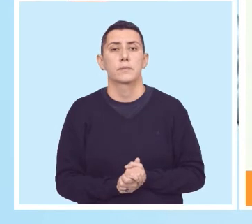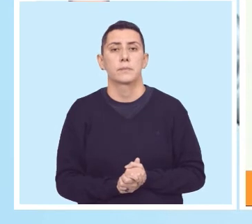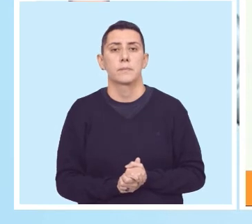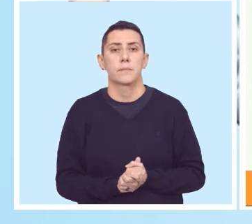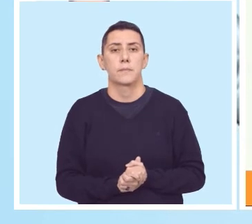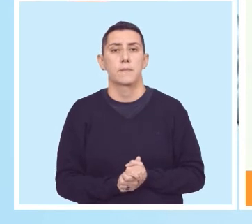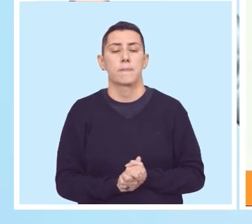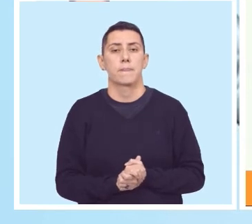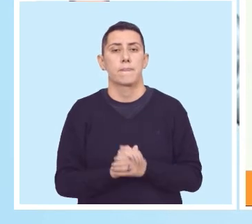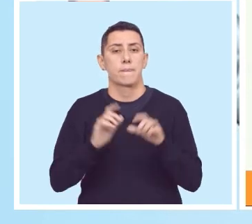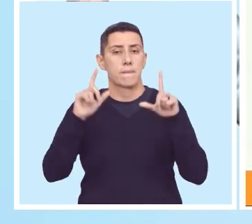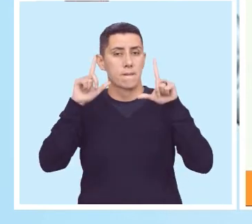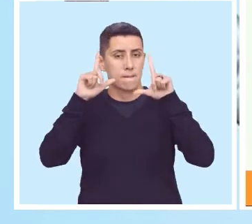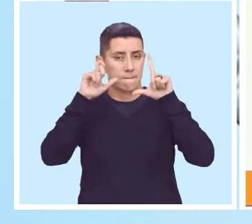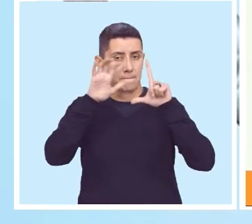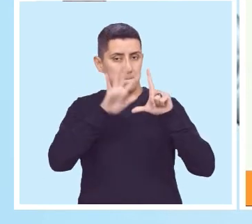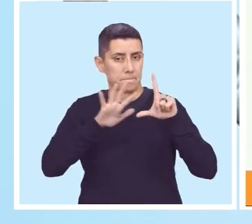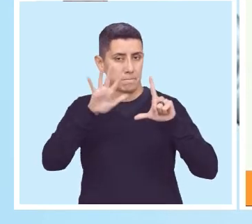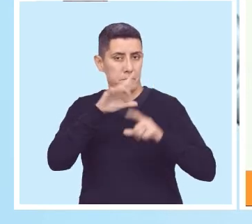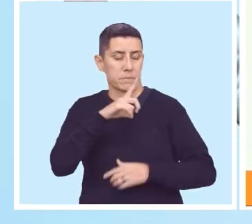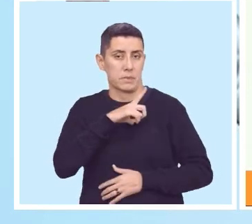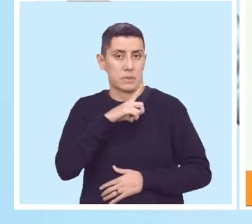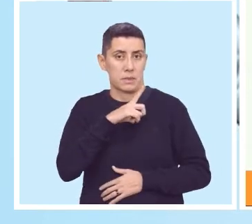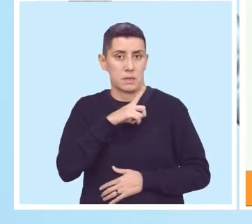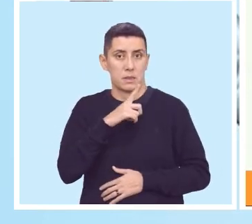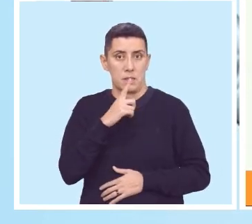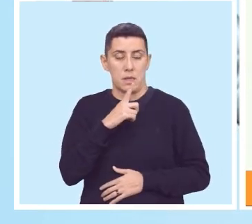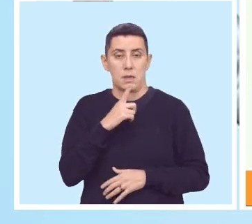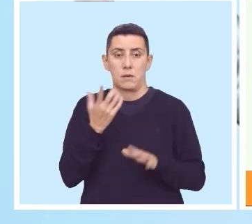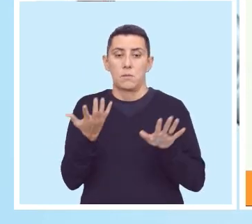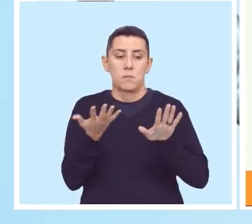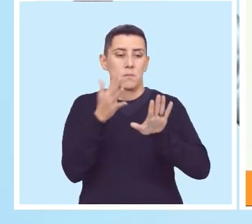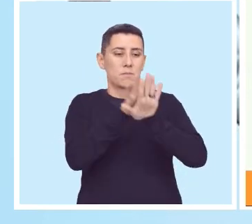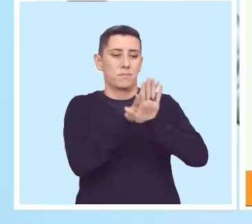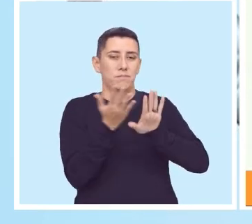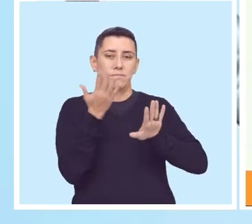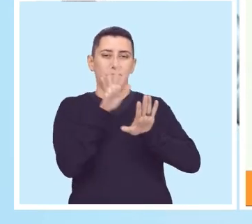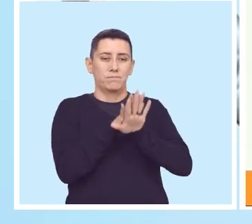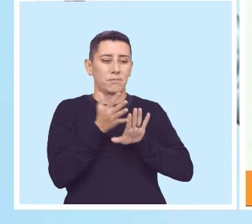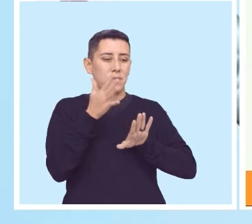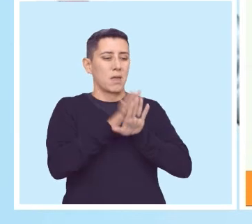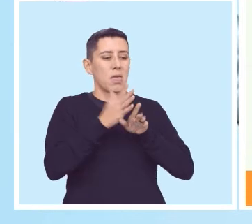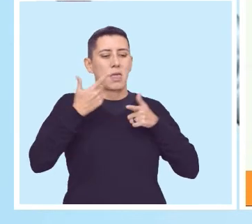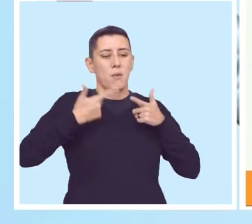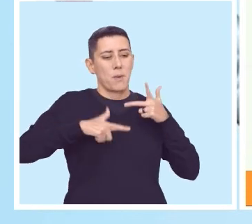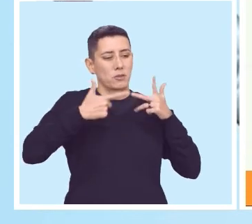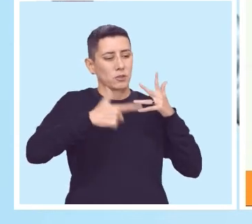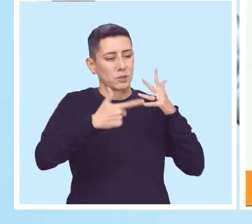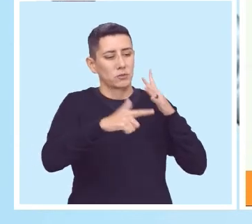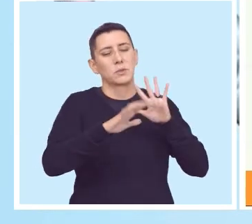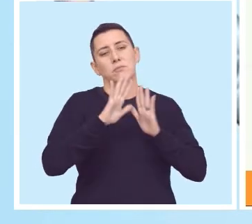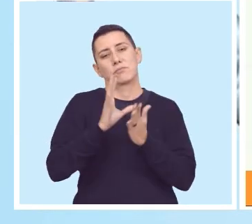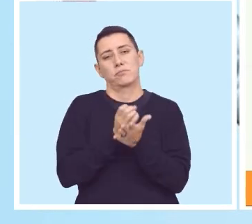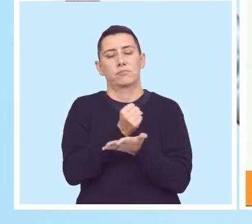que apresentam um alto índice de sobreposição, elas são removidas.